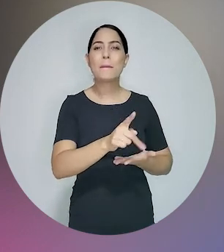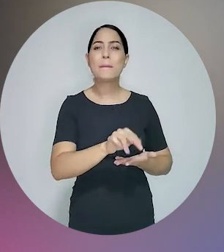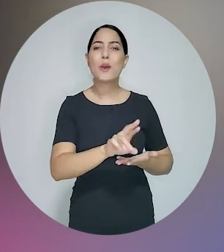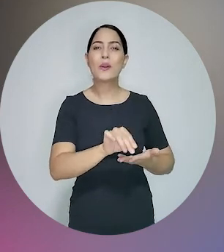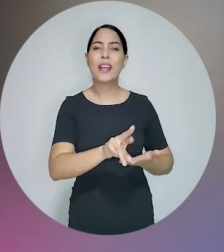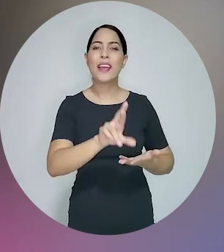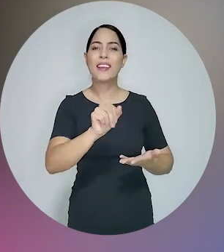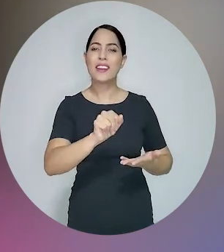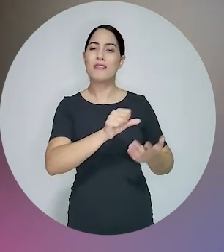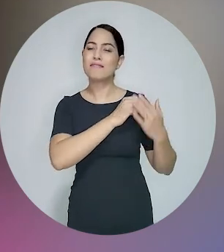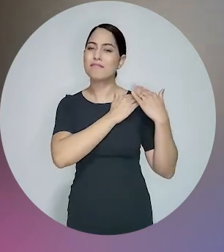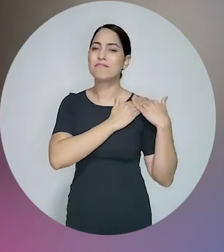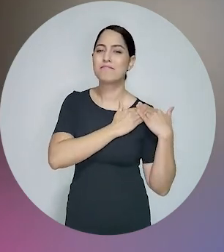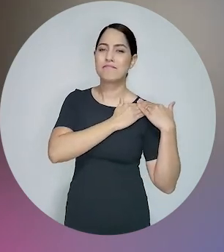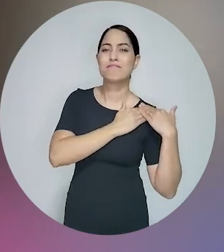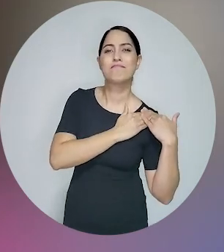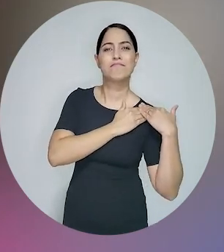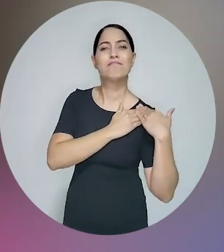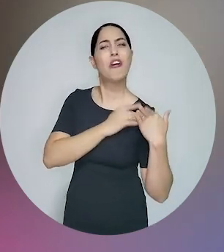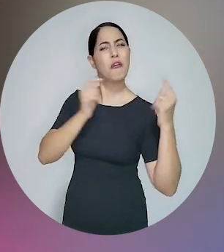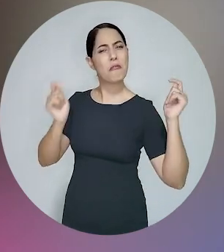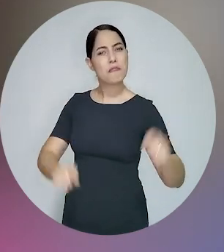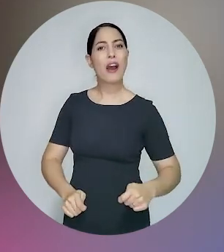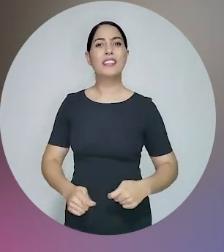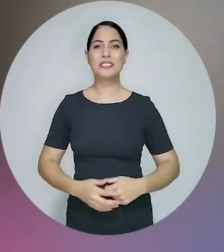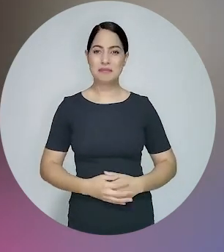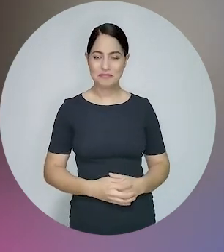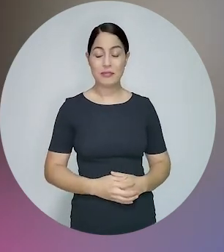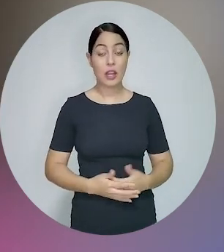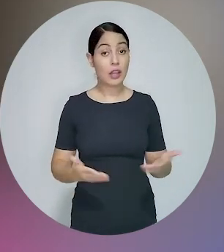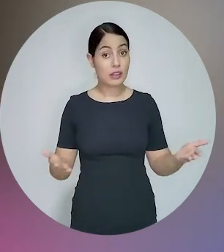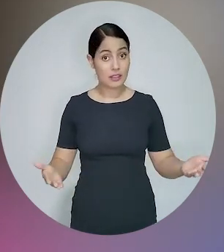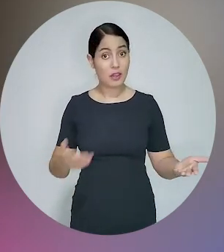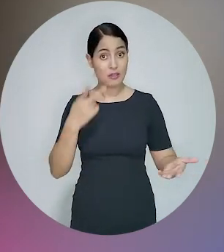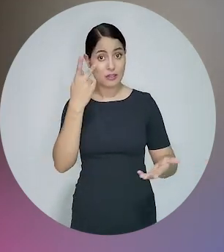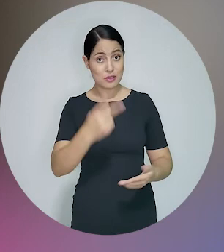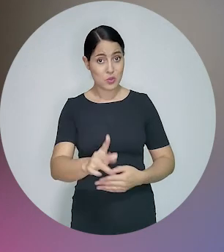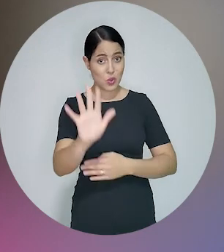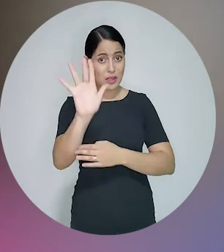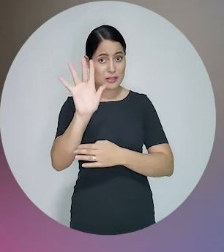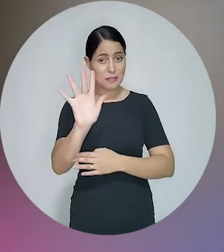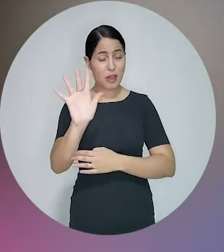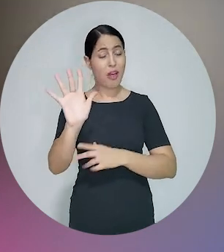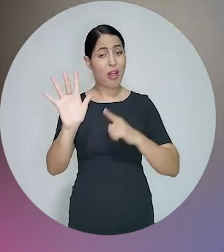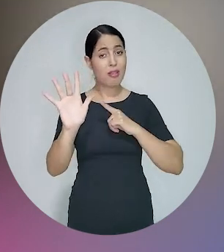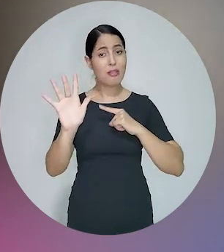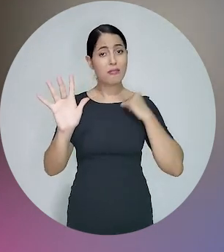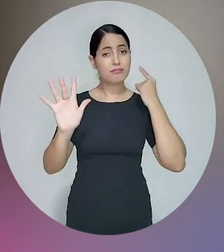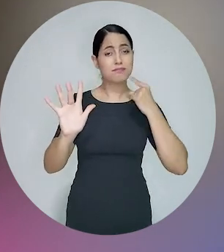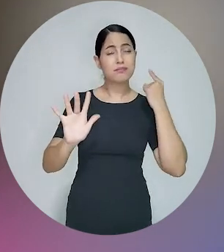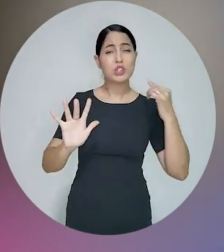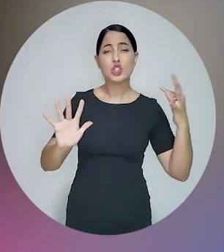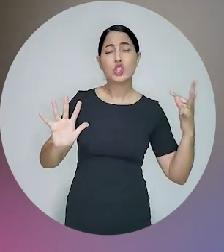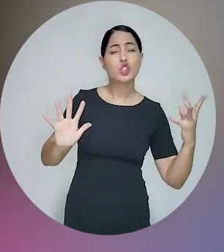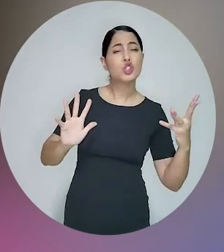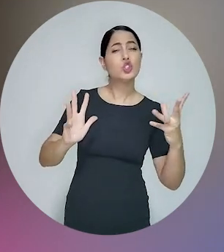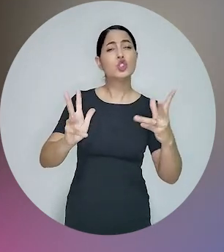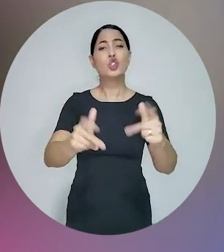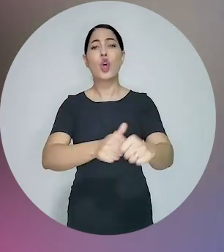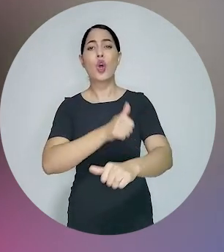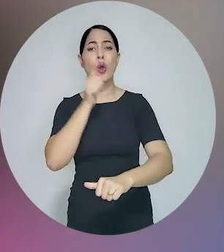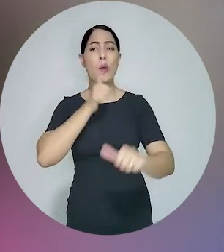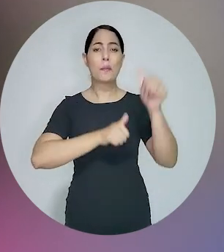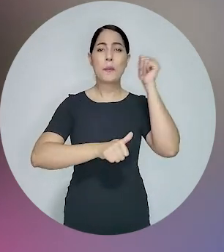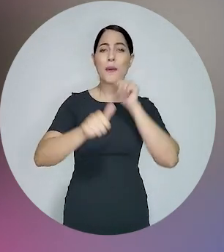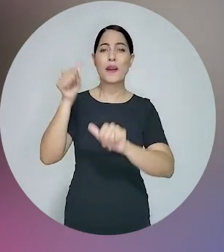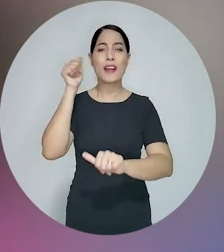pioneiras podem carregar. Nas suas mãos, mais do que a liderança da advocacia paranaense, está o sonho de milhares